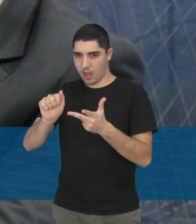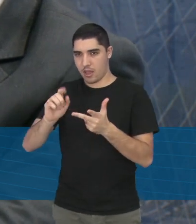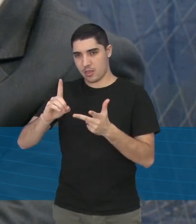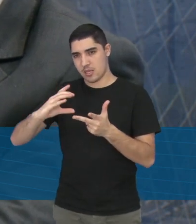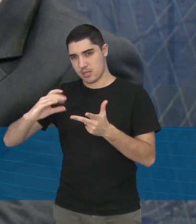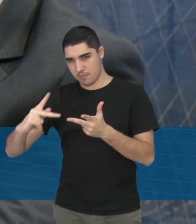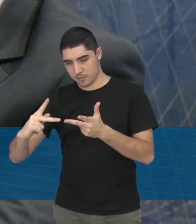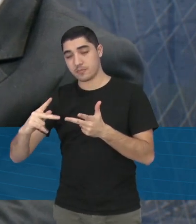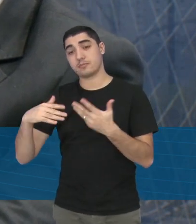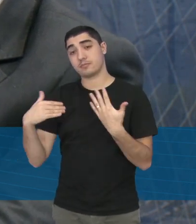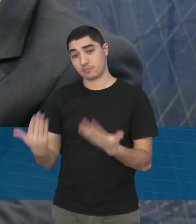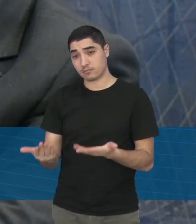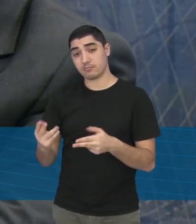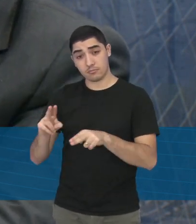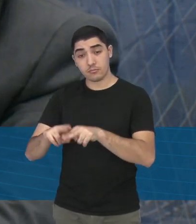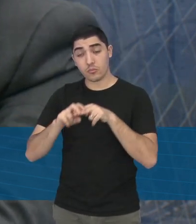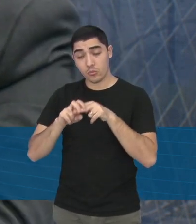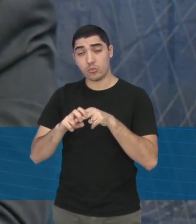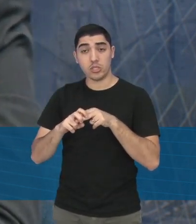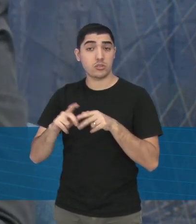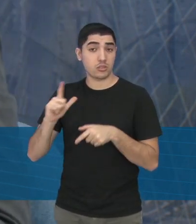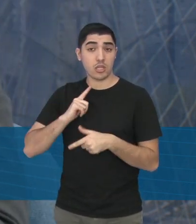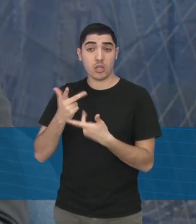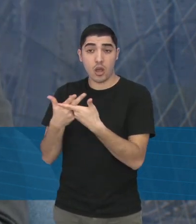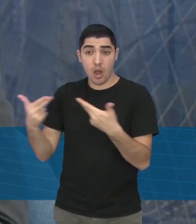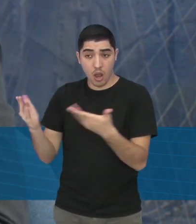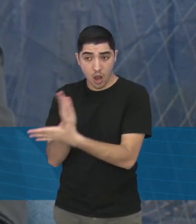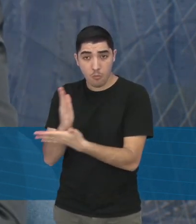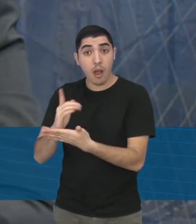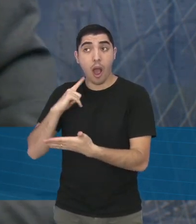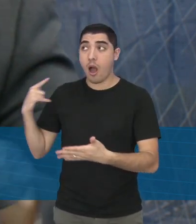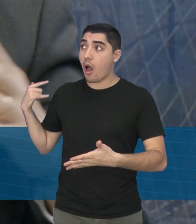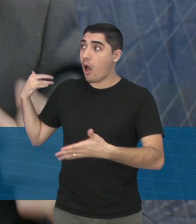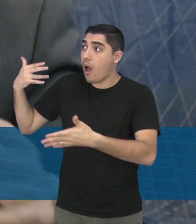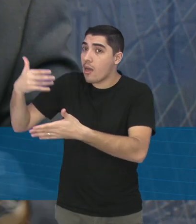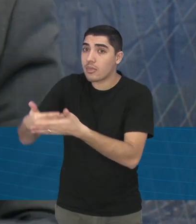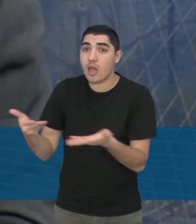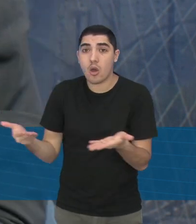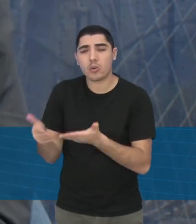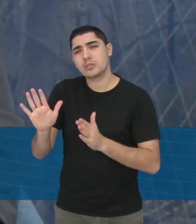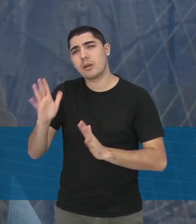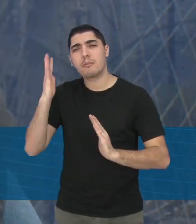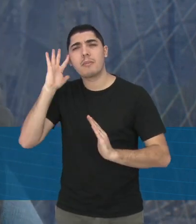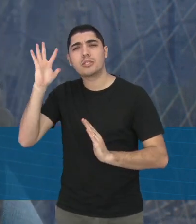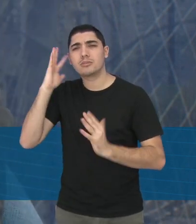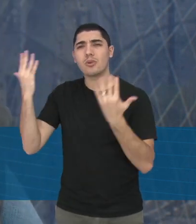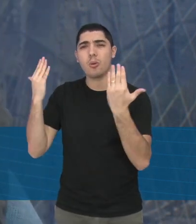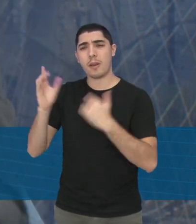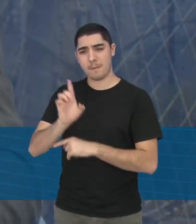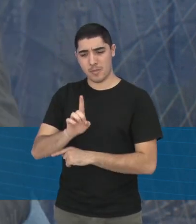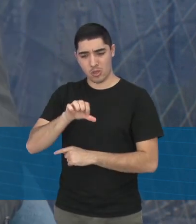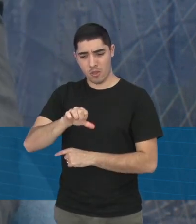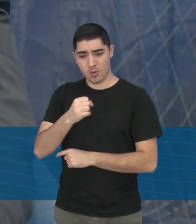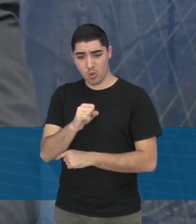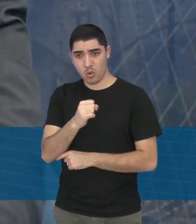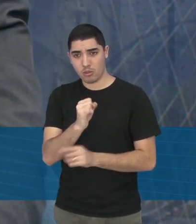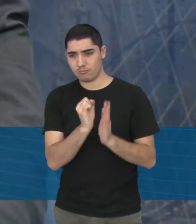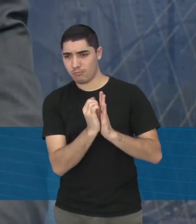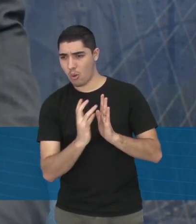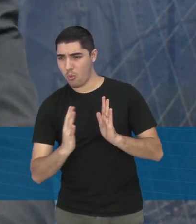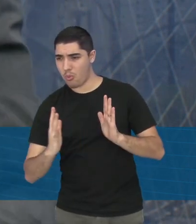A estabilidade gestante está na DCT até hoje. Então, referente a 1988, nós estamos